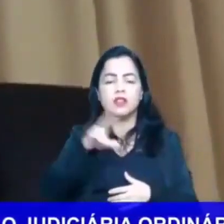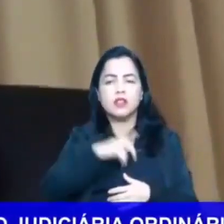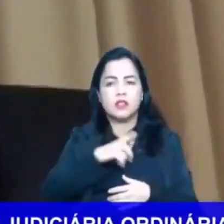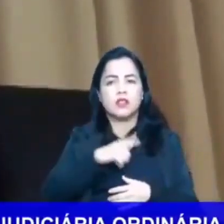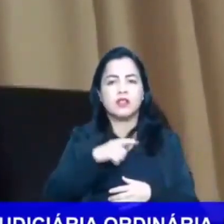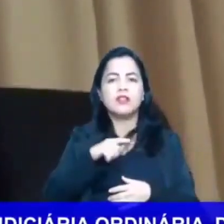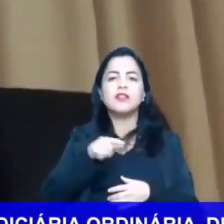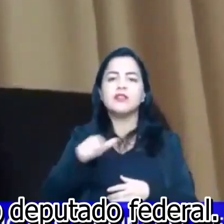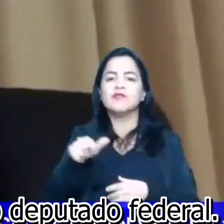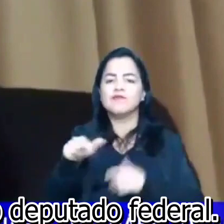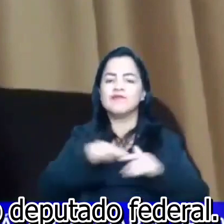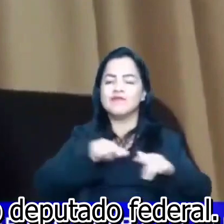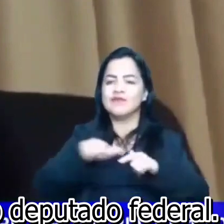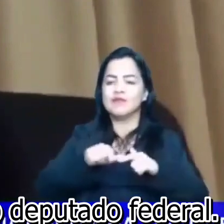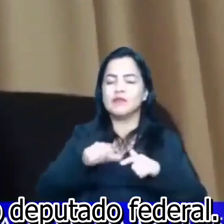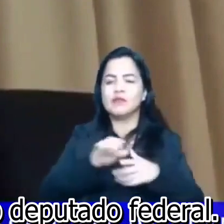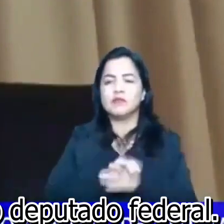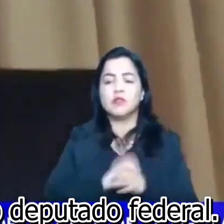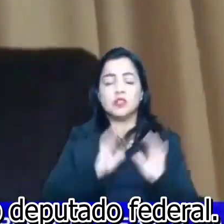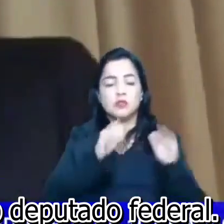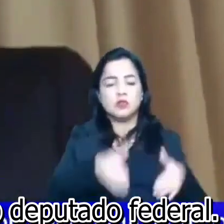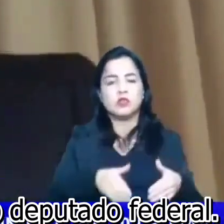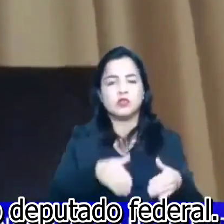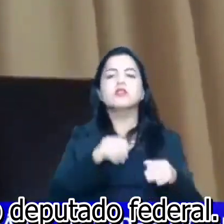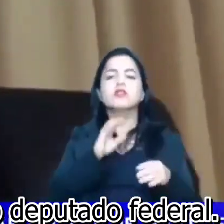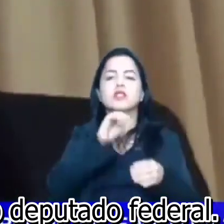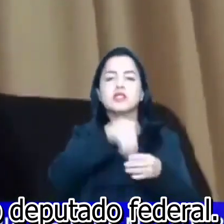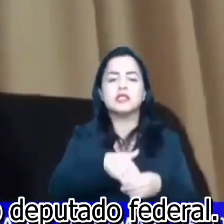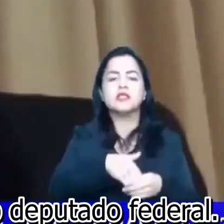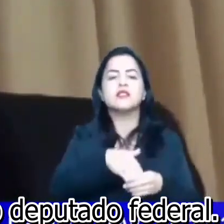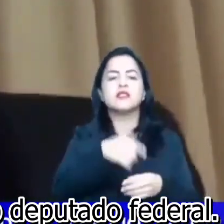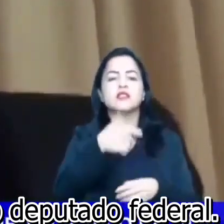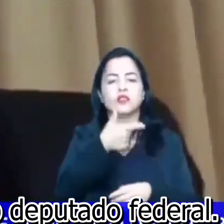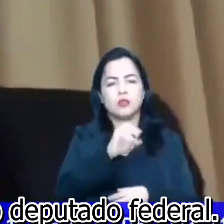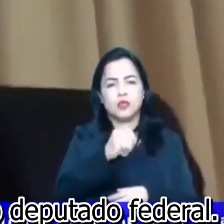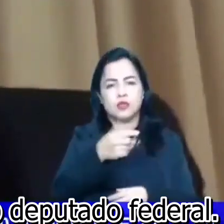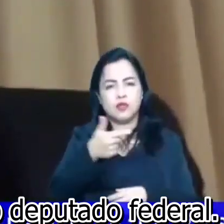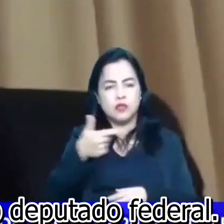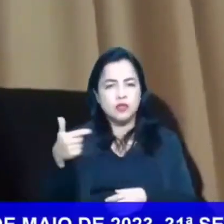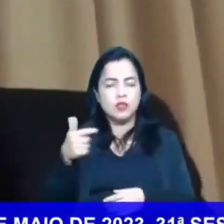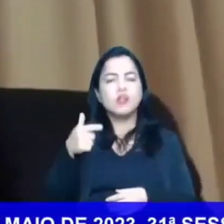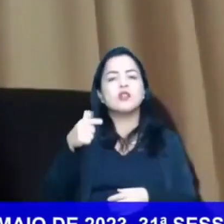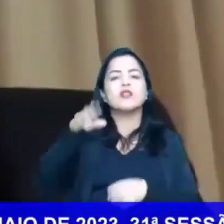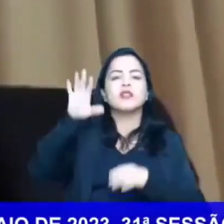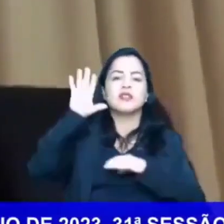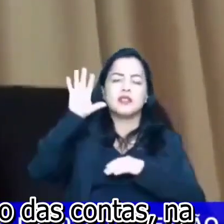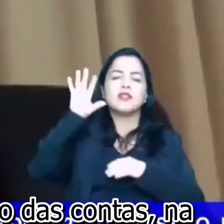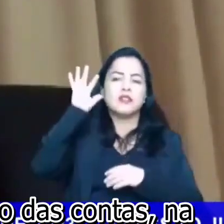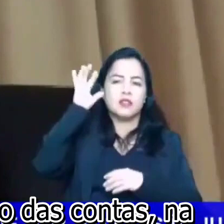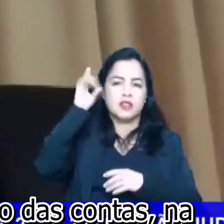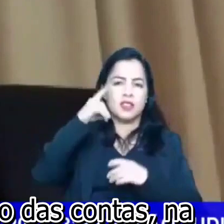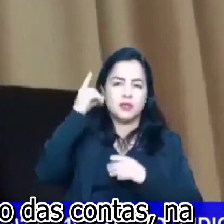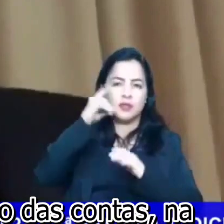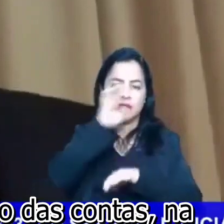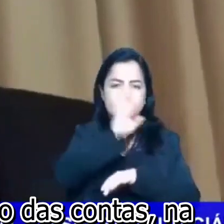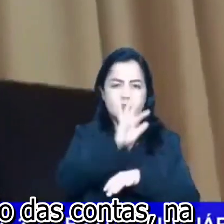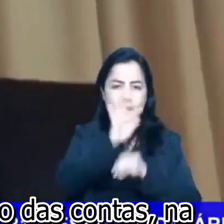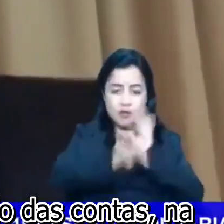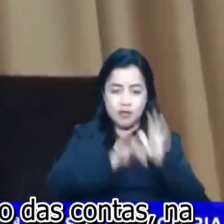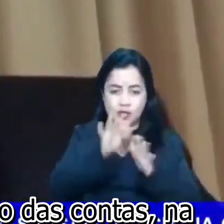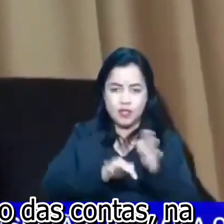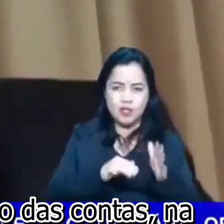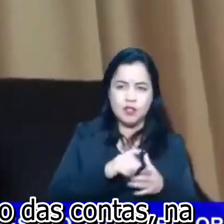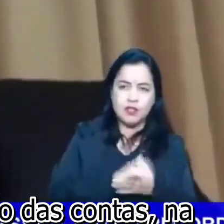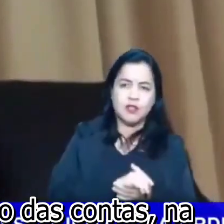relativa às eleições de 2022 ao cargo de deputado federal. No parecer, a unidade